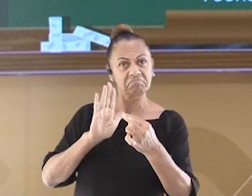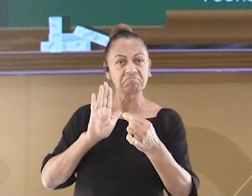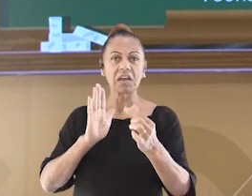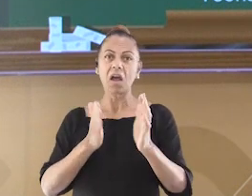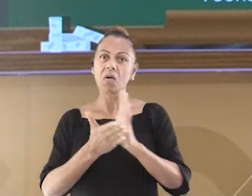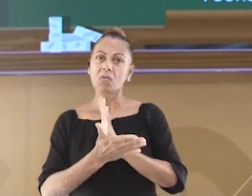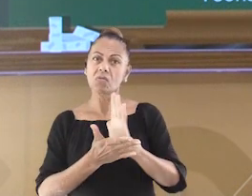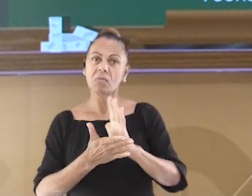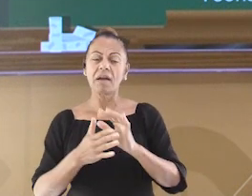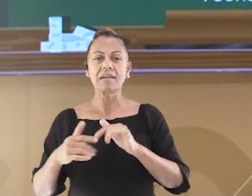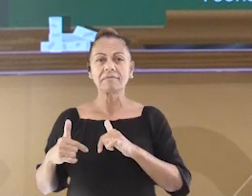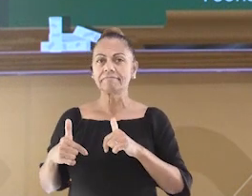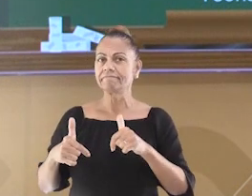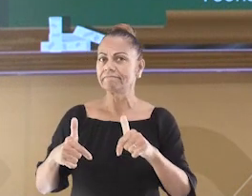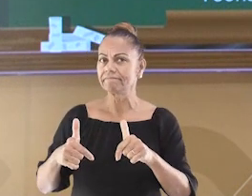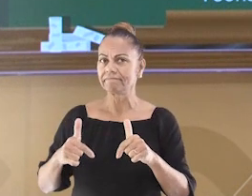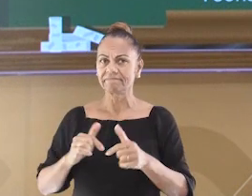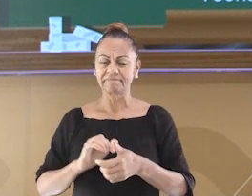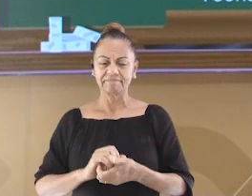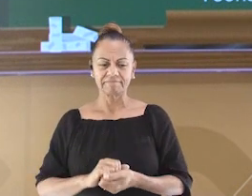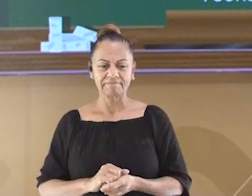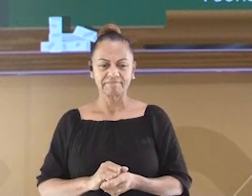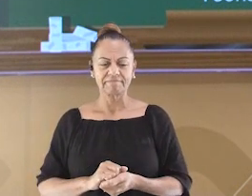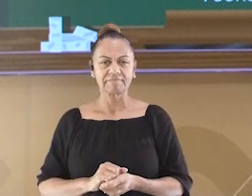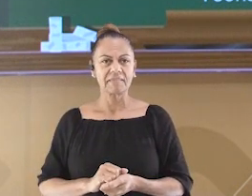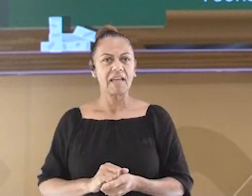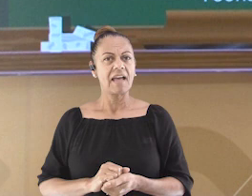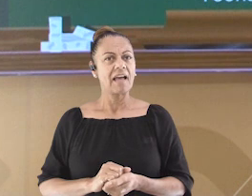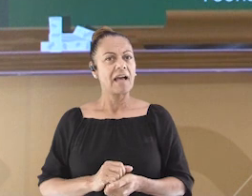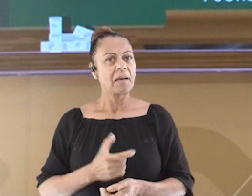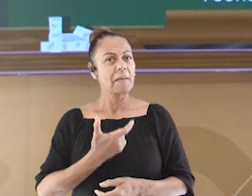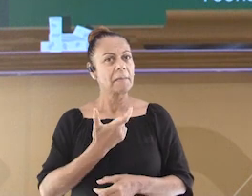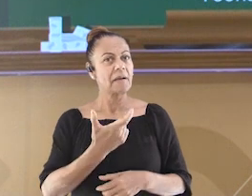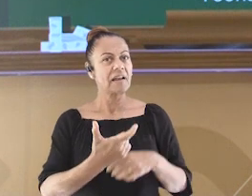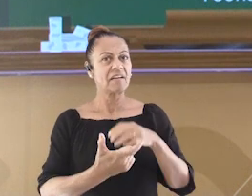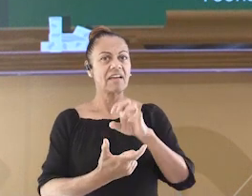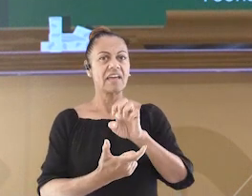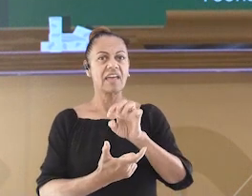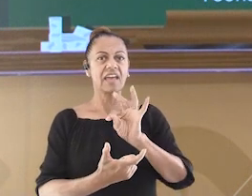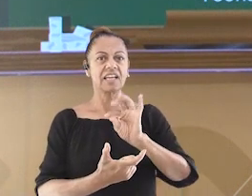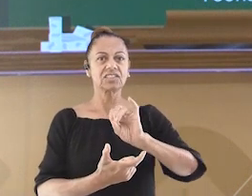cultura, é uma aplicação da regra e é prática.